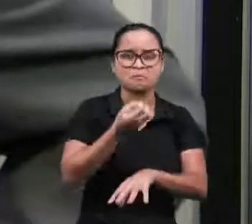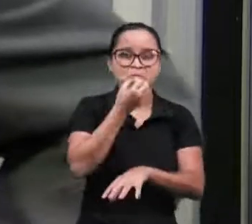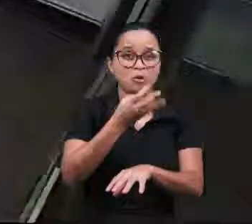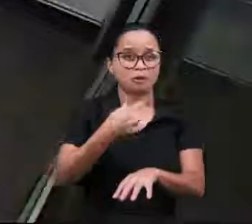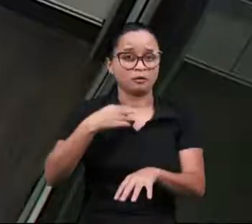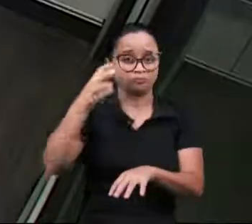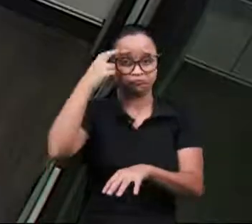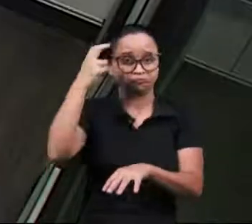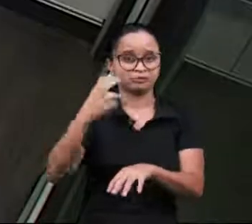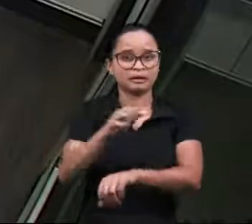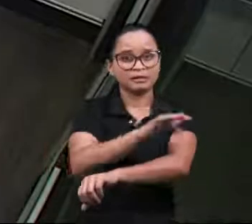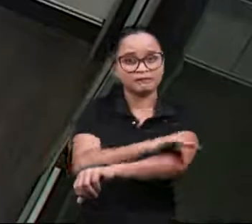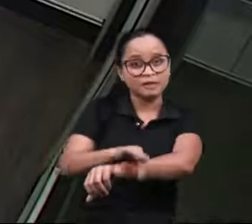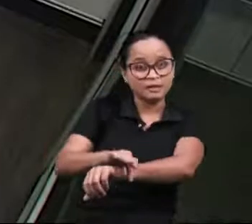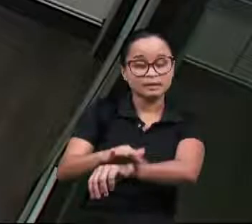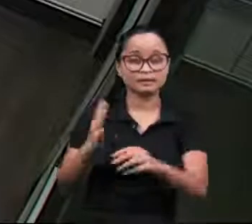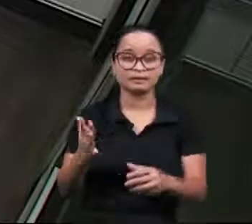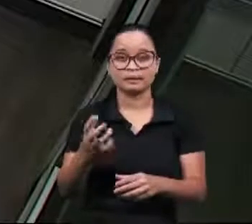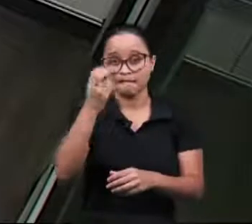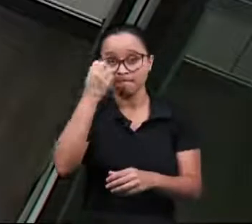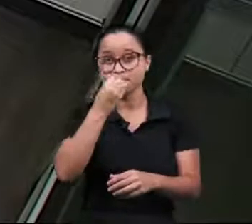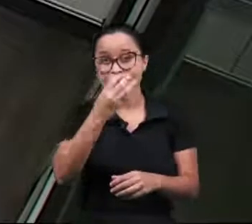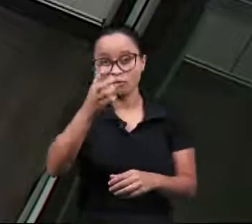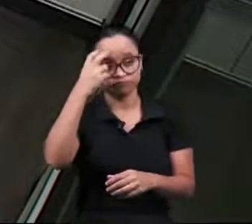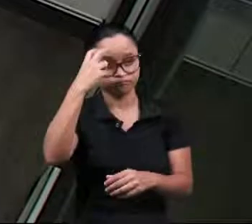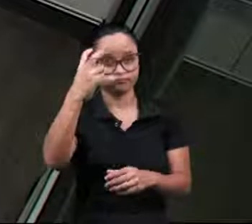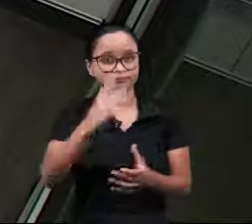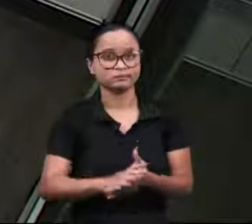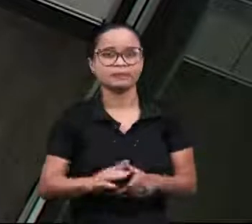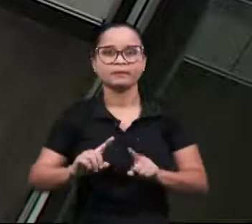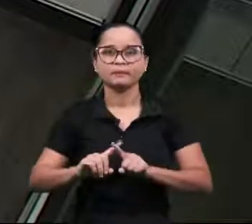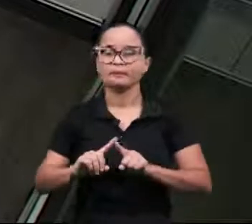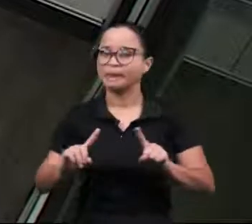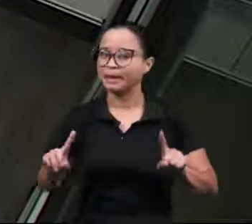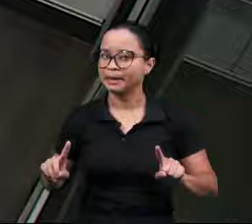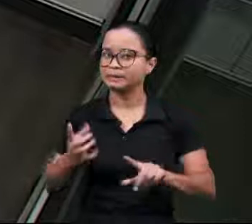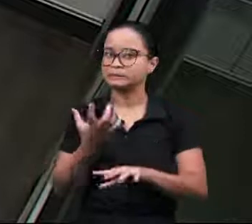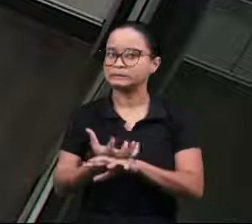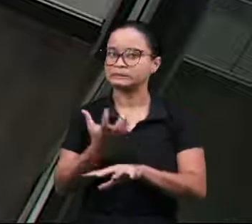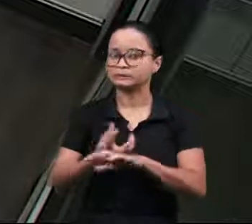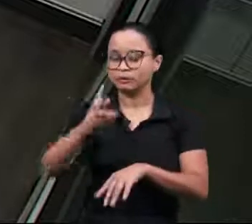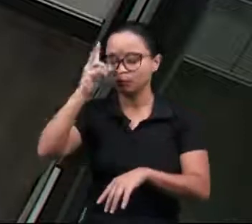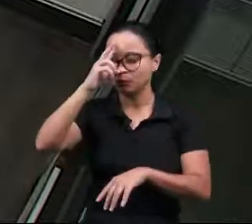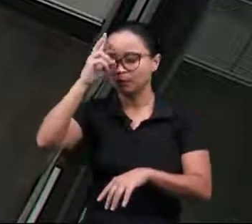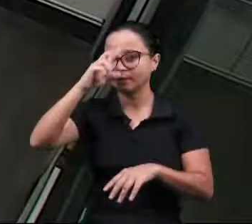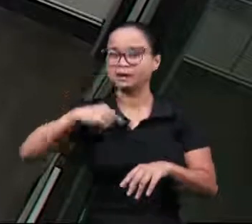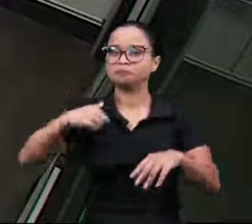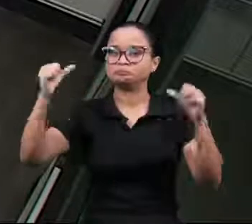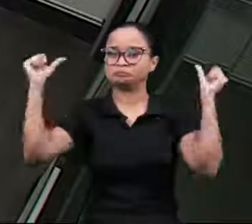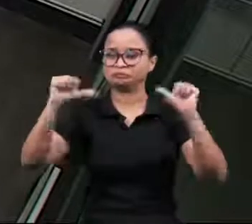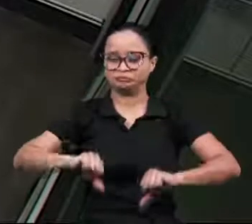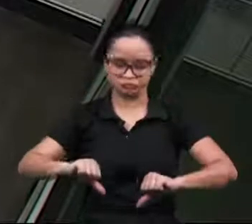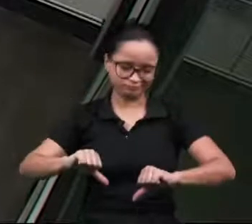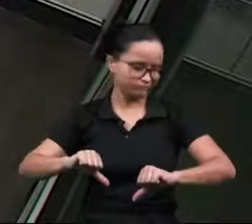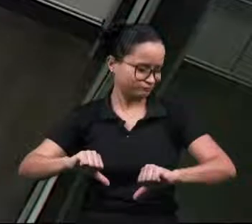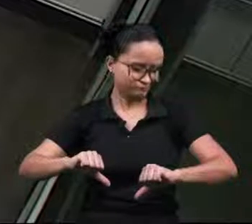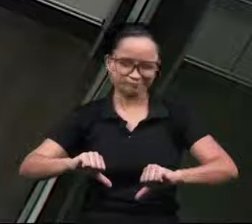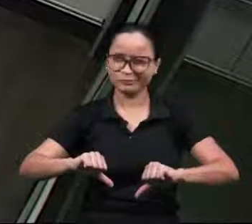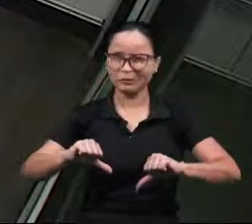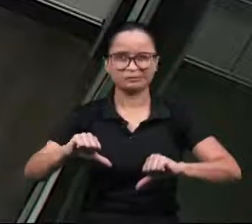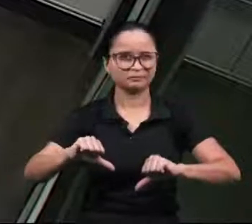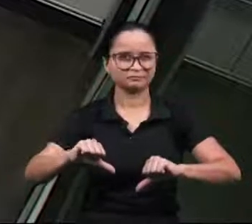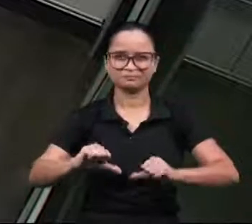mas era péssimo de história. Ah, é? Péssimo de história. Geografia, mais